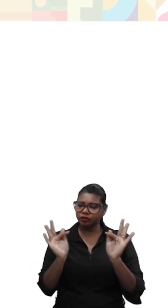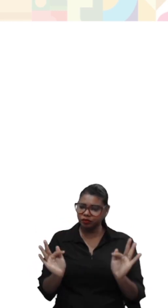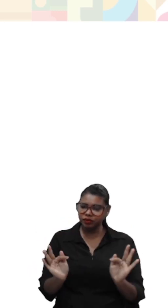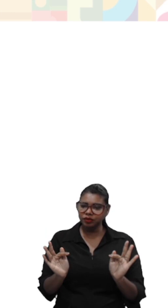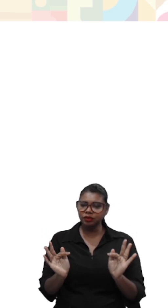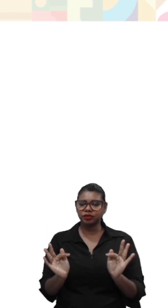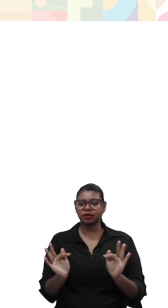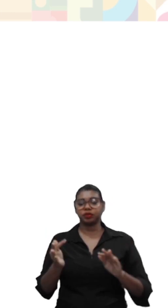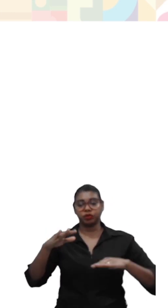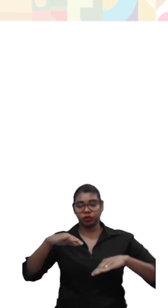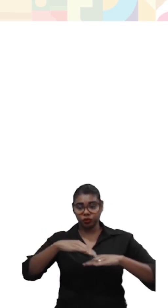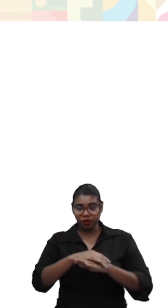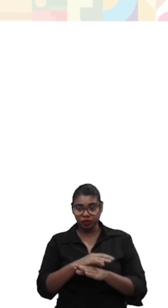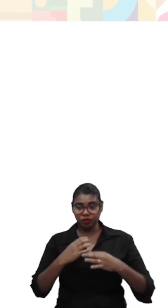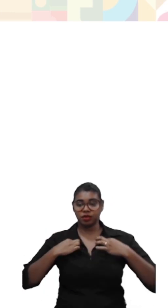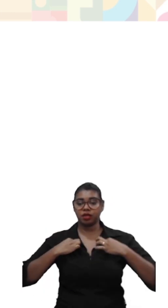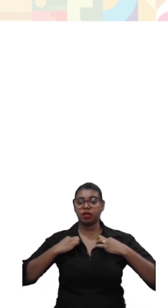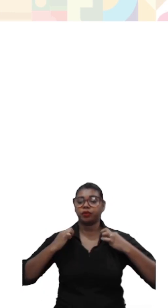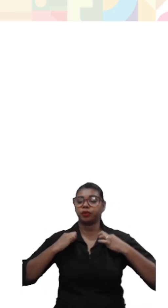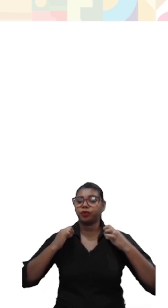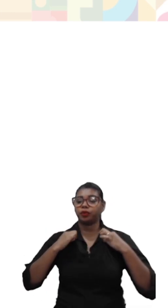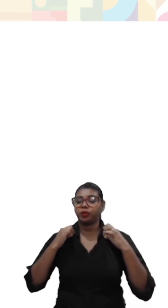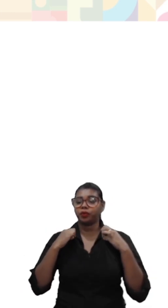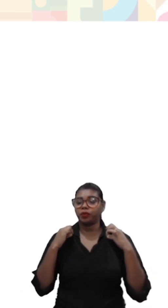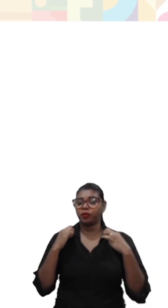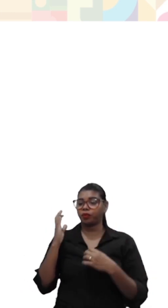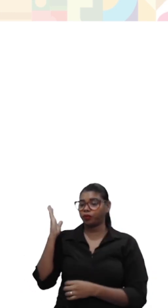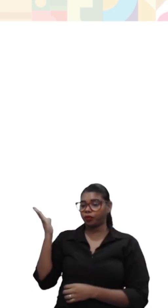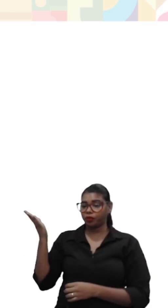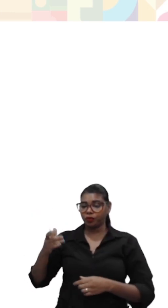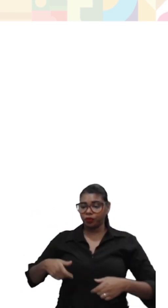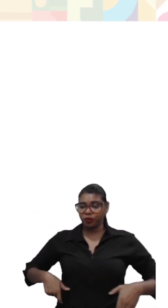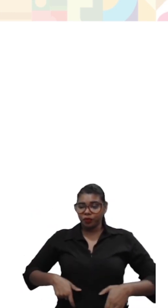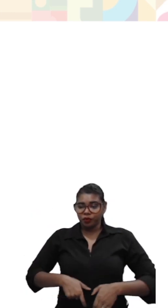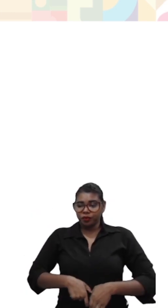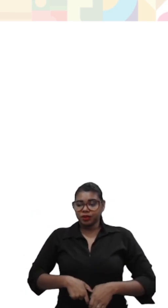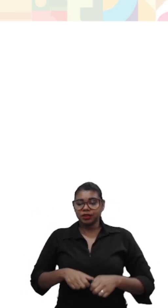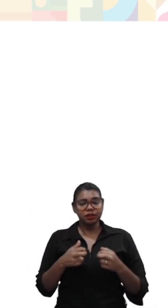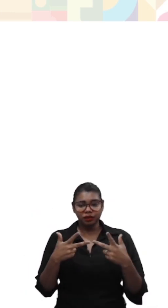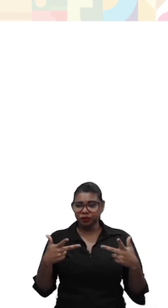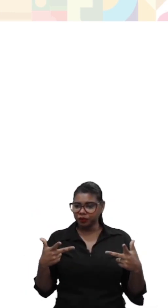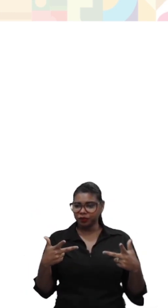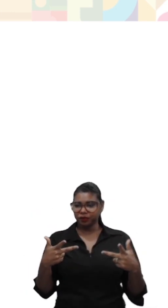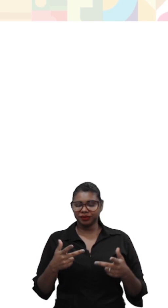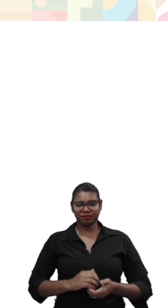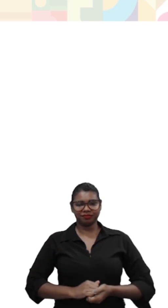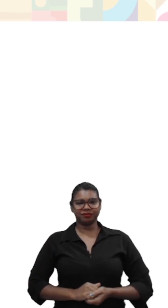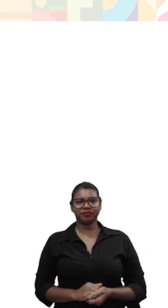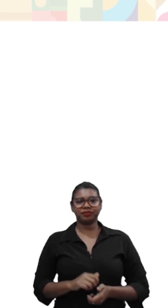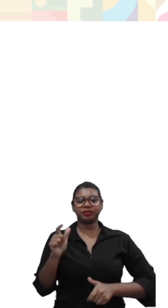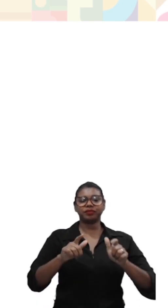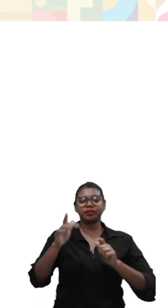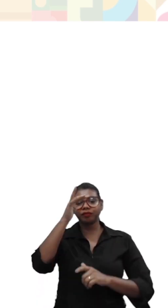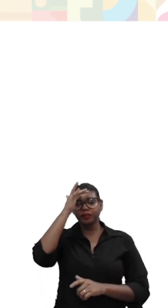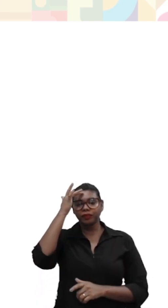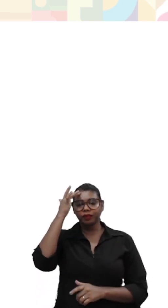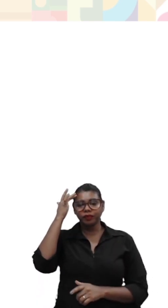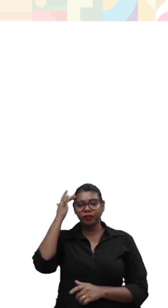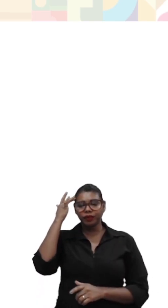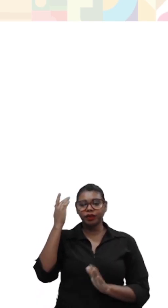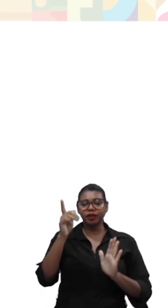departamento de calçados, de roupas, de cintos e outras, né? Em qual esse departamento